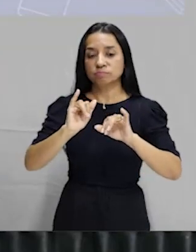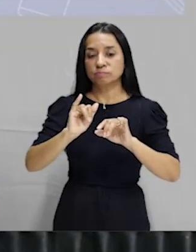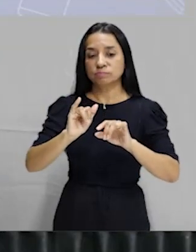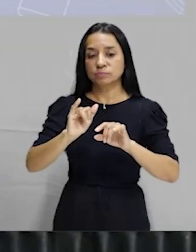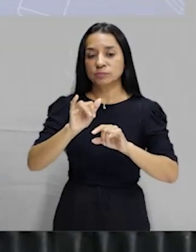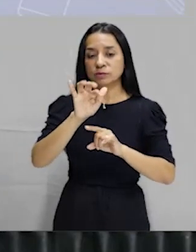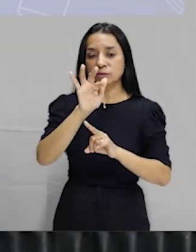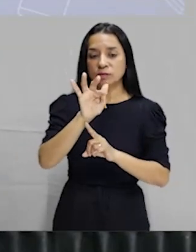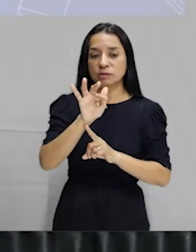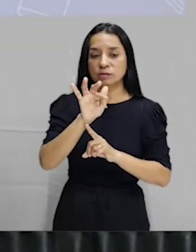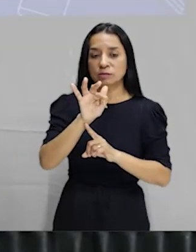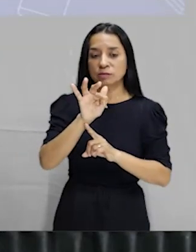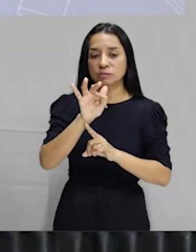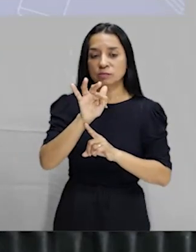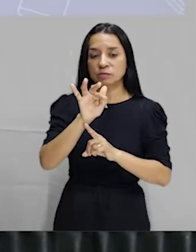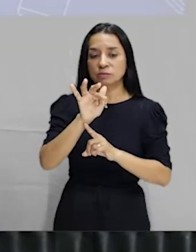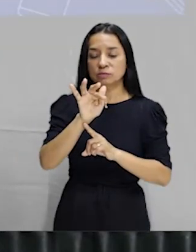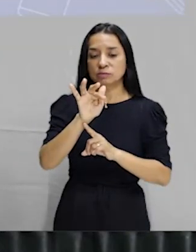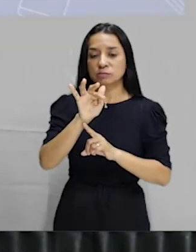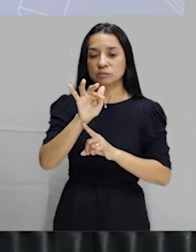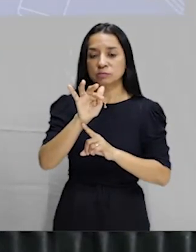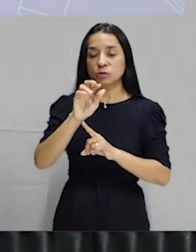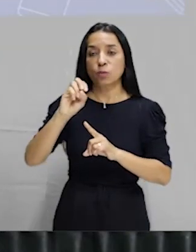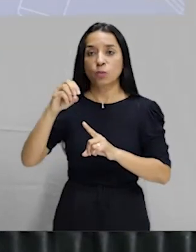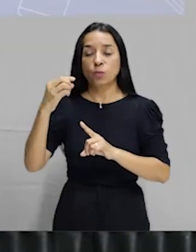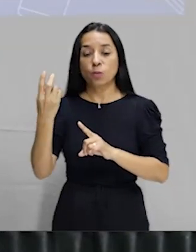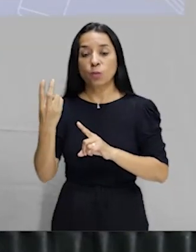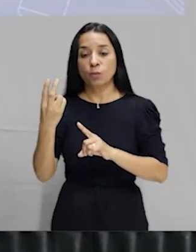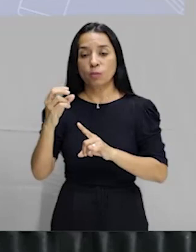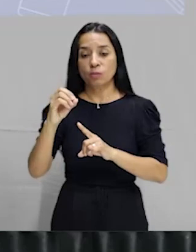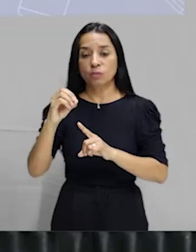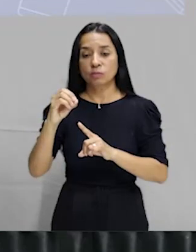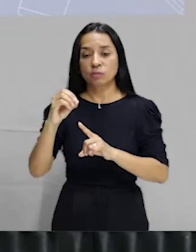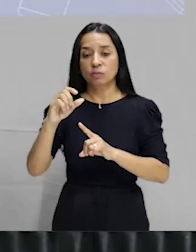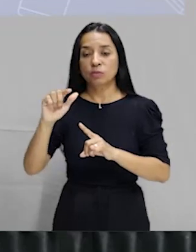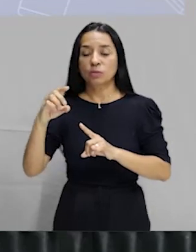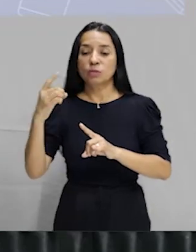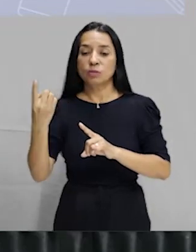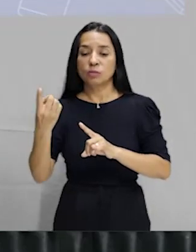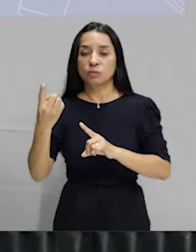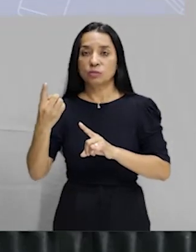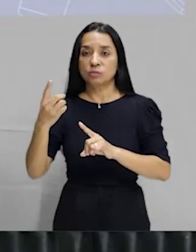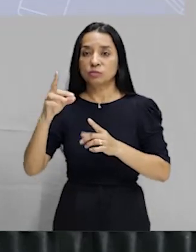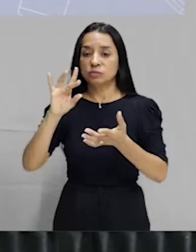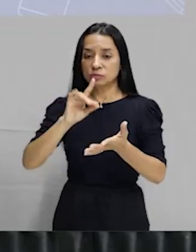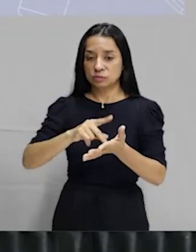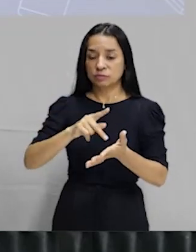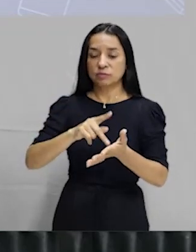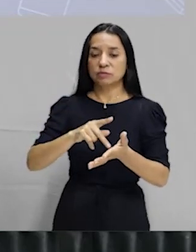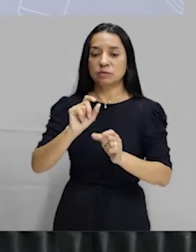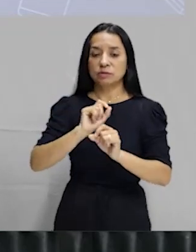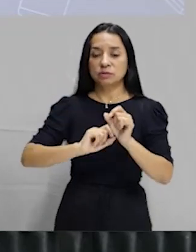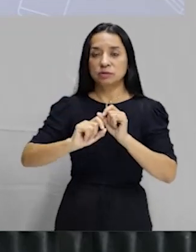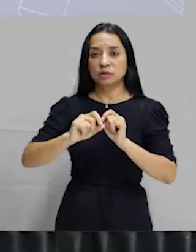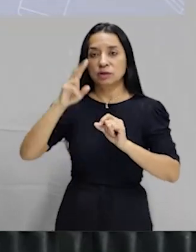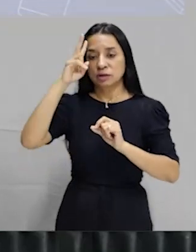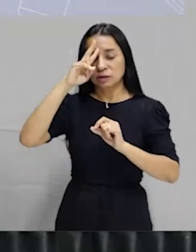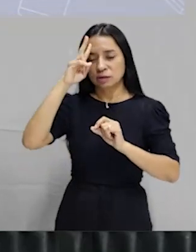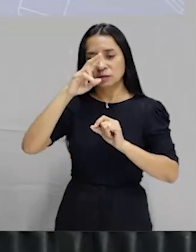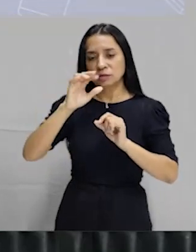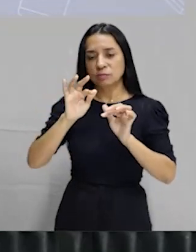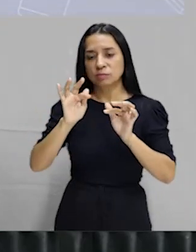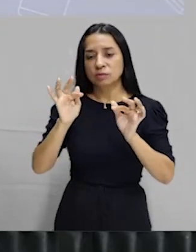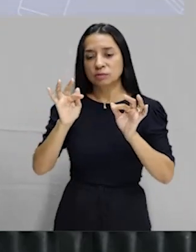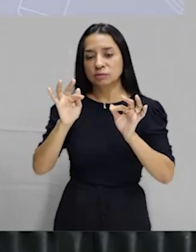falsa, conjunto aqui, né? O outro conjunto das notícias verdadeiras. E lembra que lá no finalzinho ele disse que